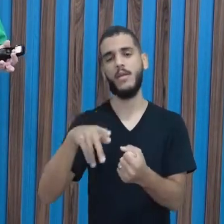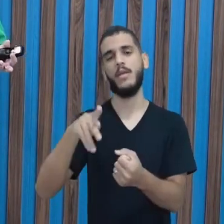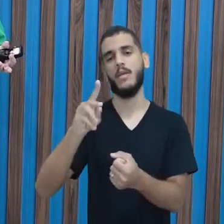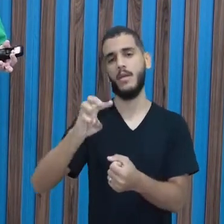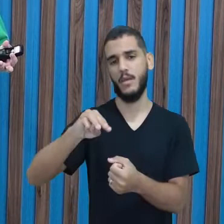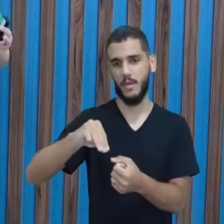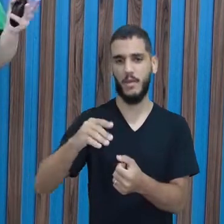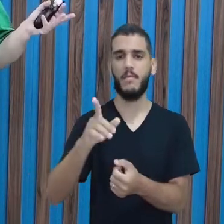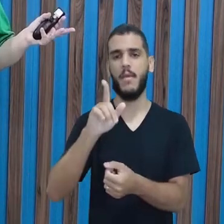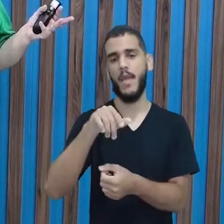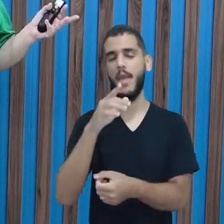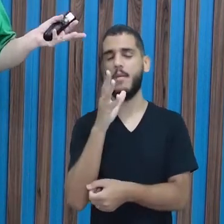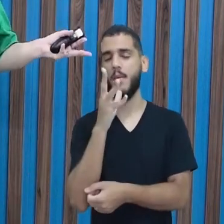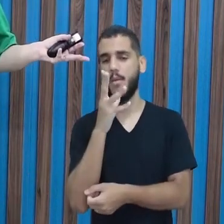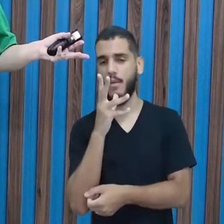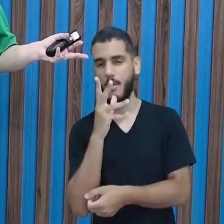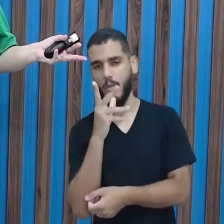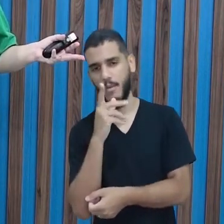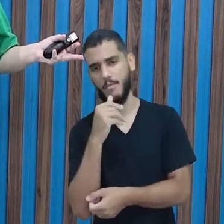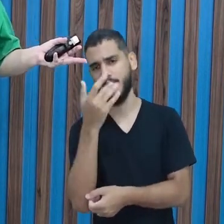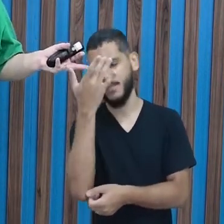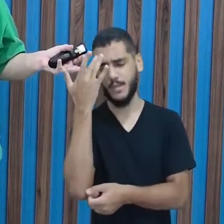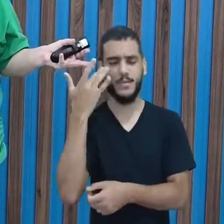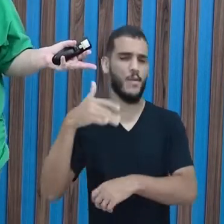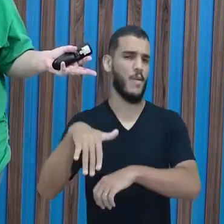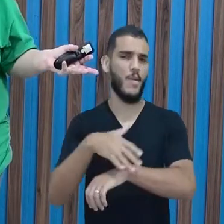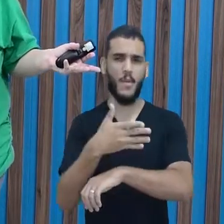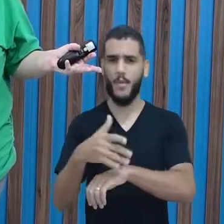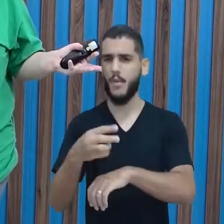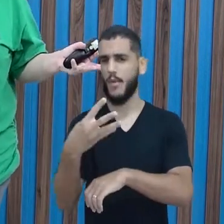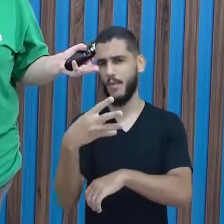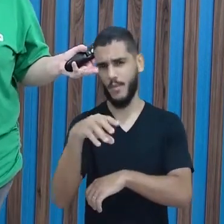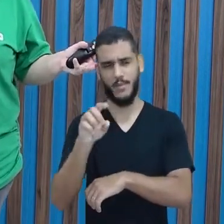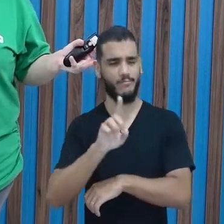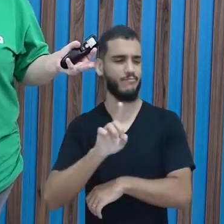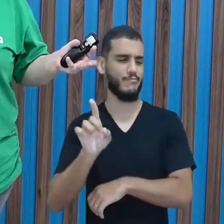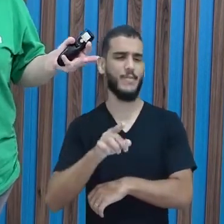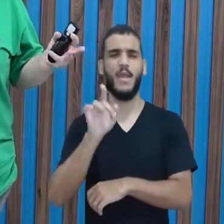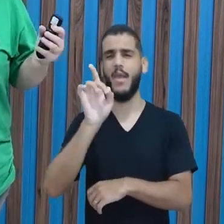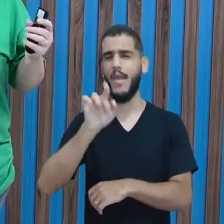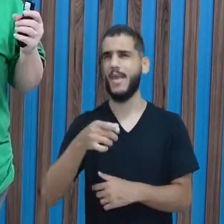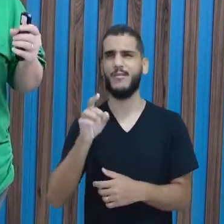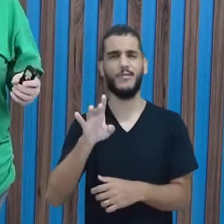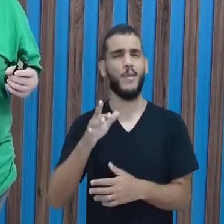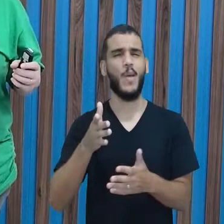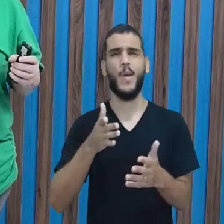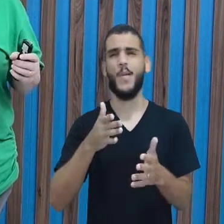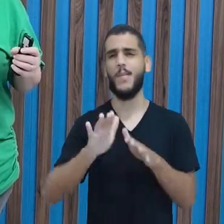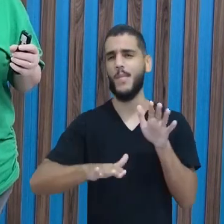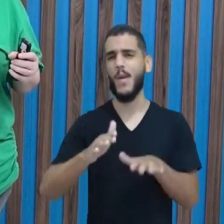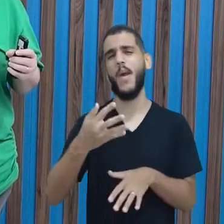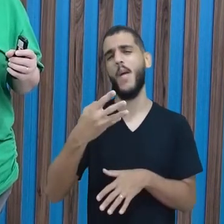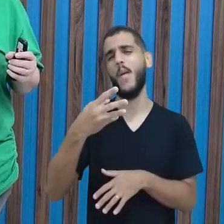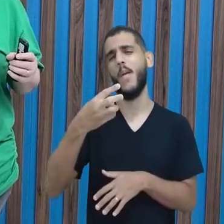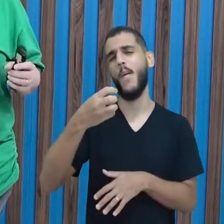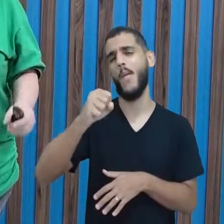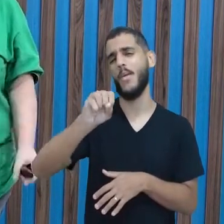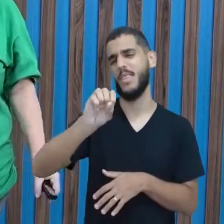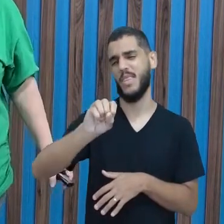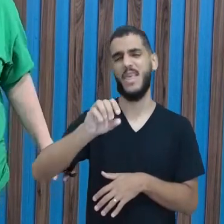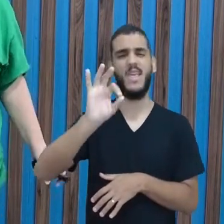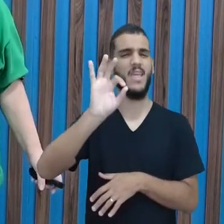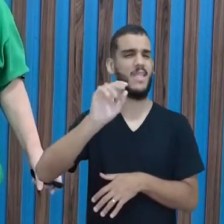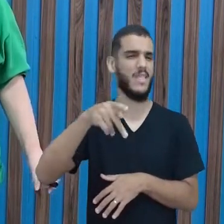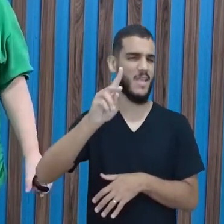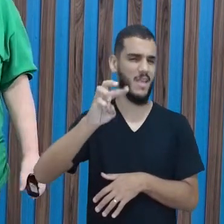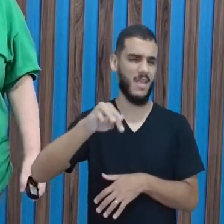velocidade devagar, né? Numa estrada ninguém anda a 40, vai andar a 80, né? Vai muito devagar a 40 km, ele vai